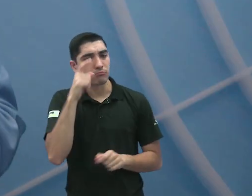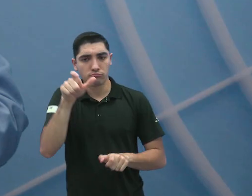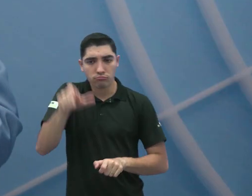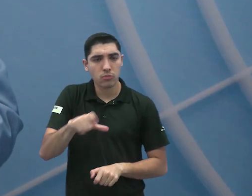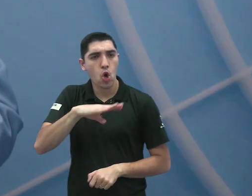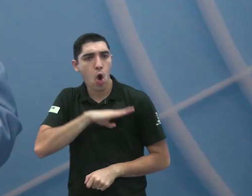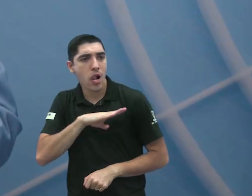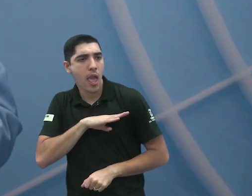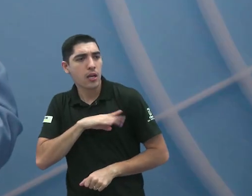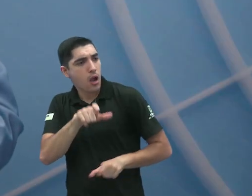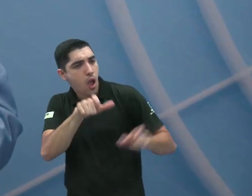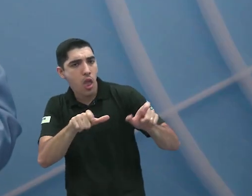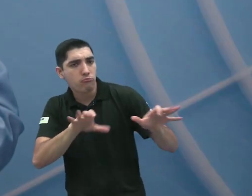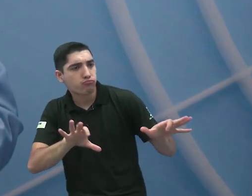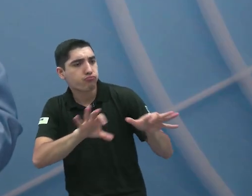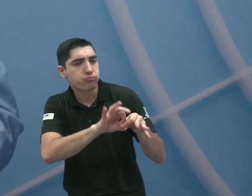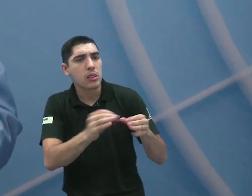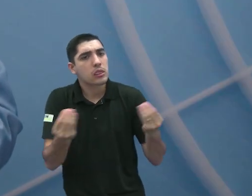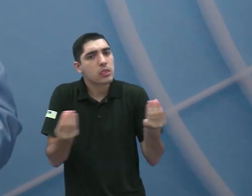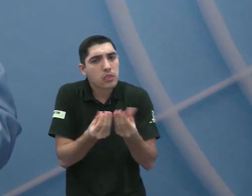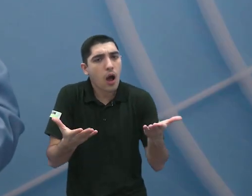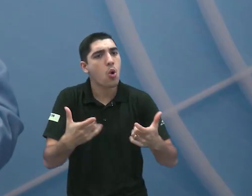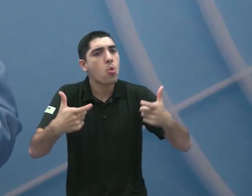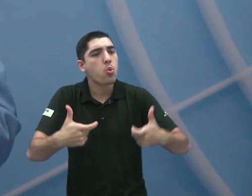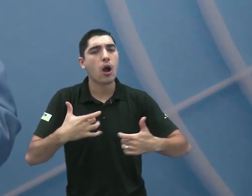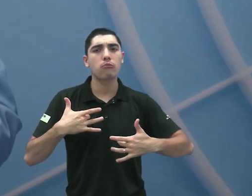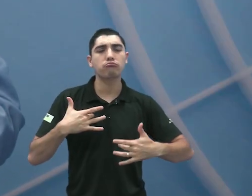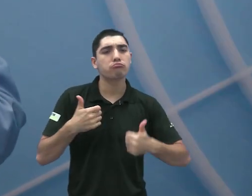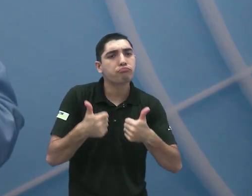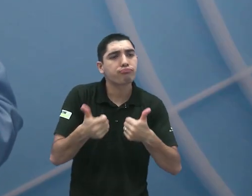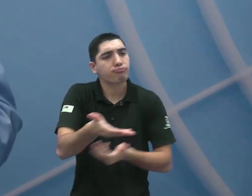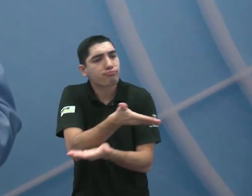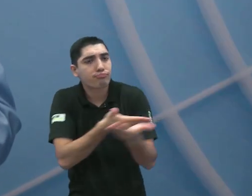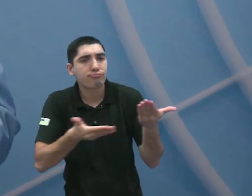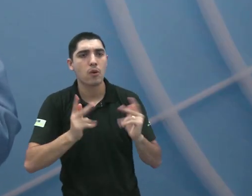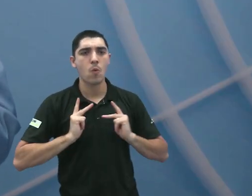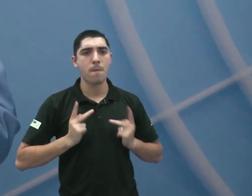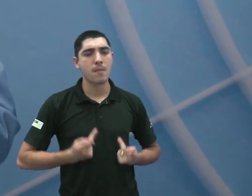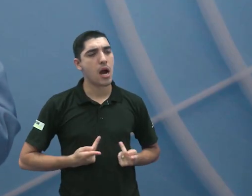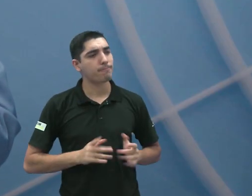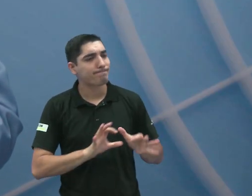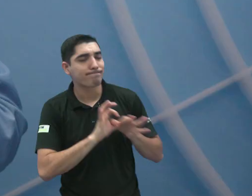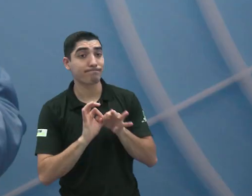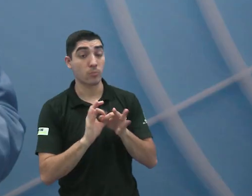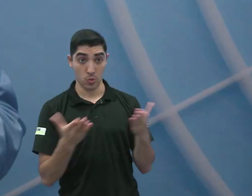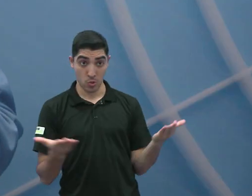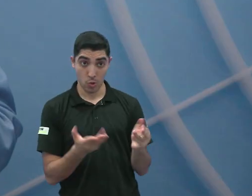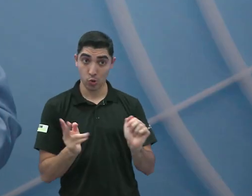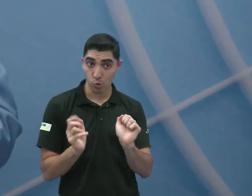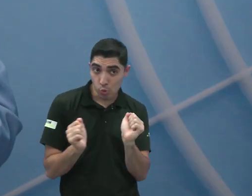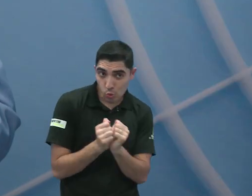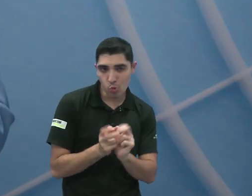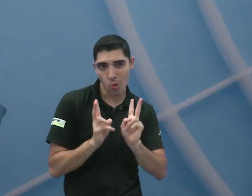e criar um espaço mais saudável e mais humano. E aqui no estúdio, nossas convidadas continuam